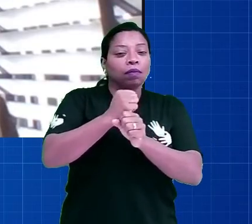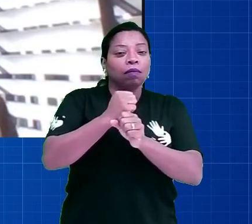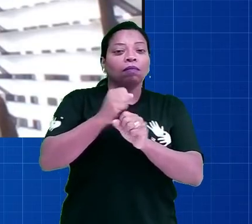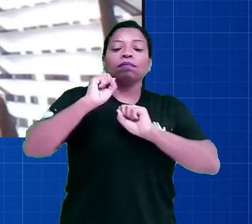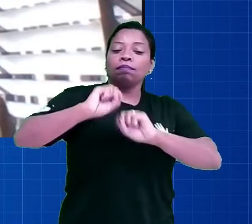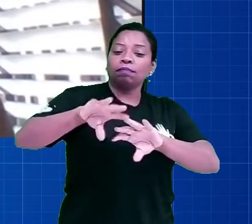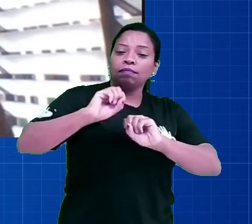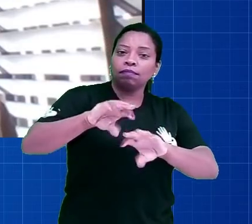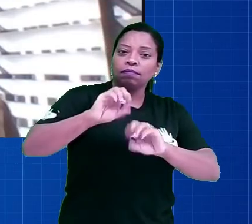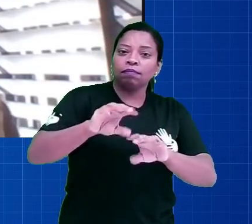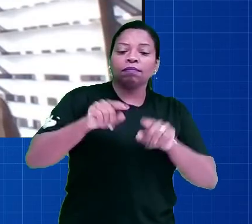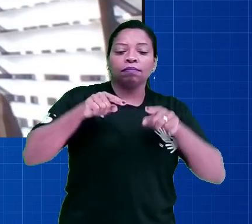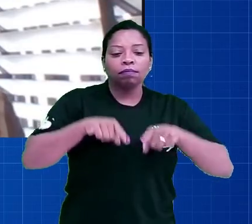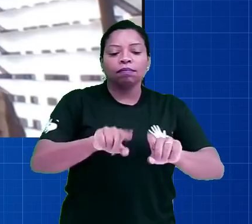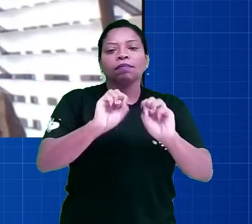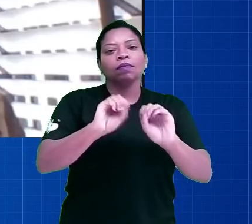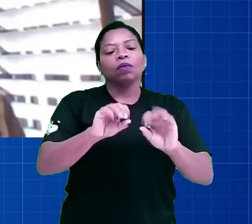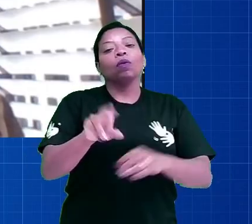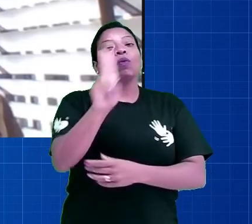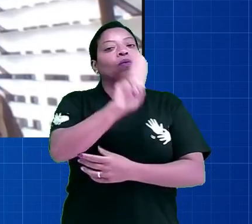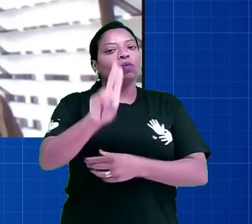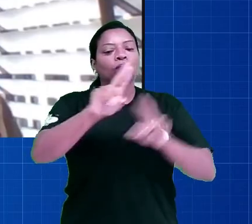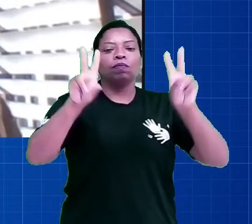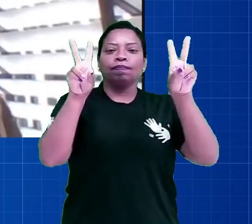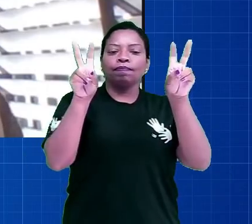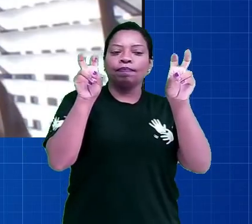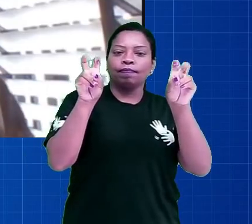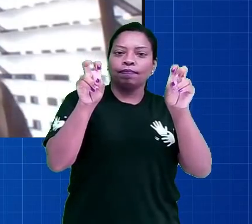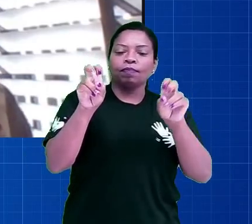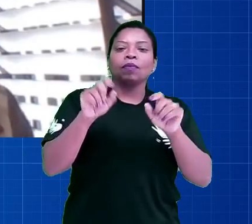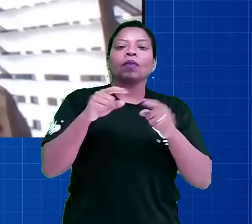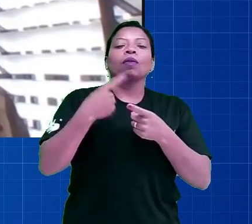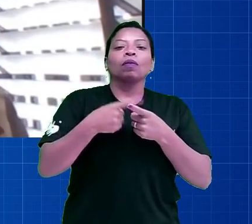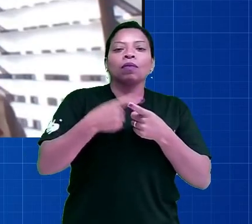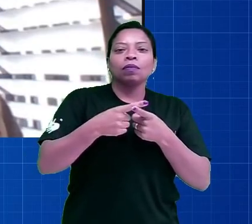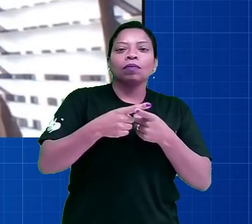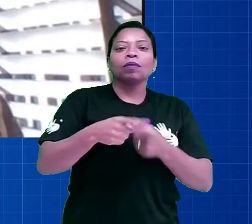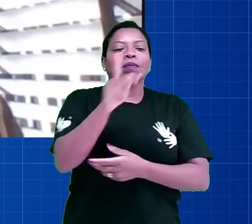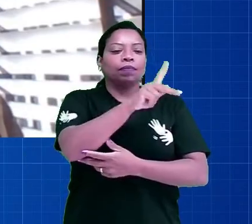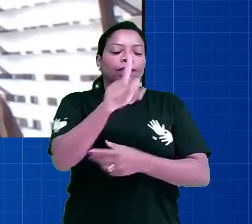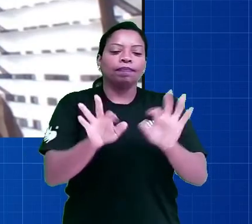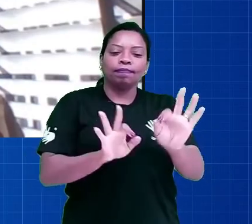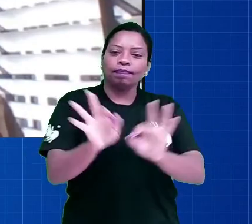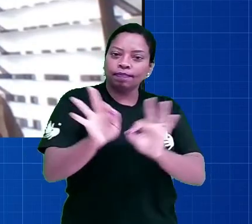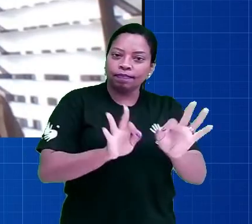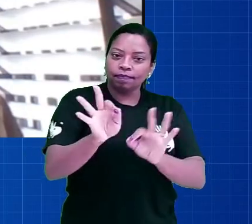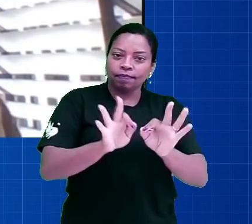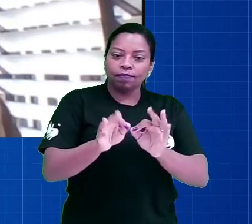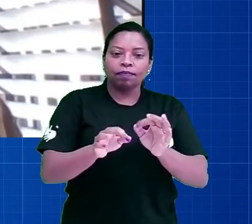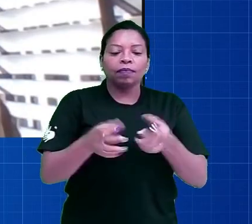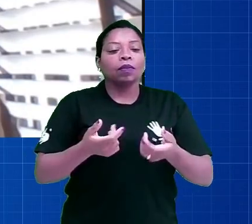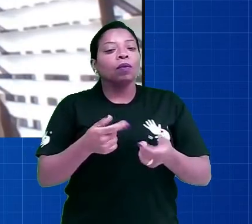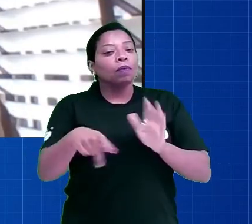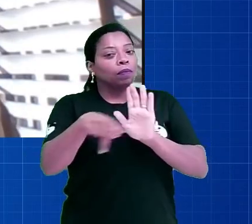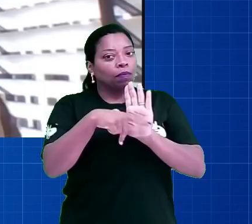autores americanos, e esse uso, ele vem justamente de